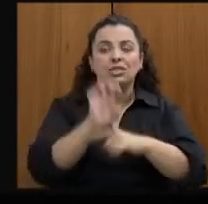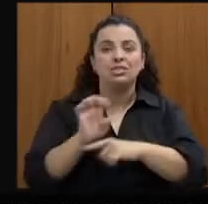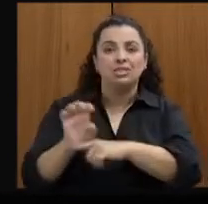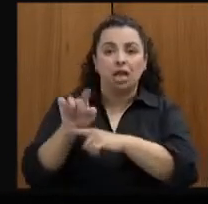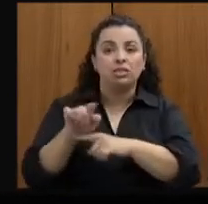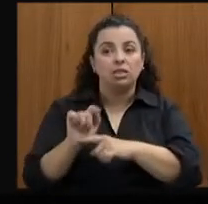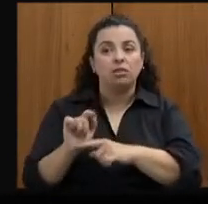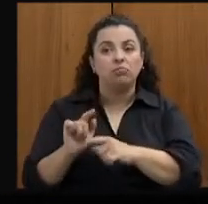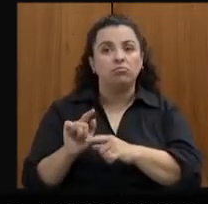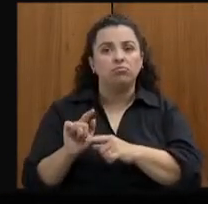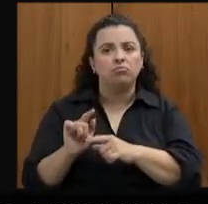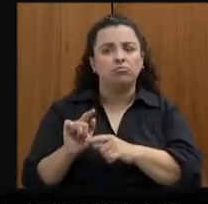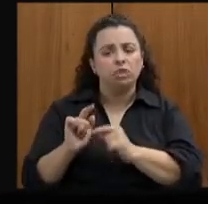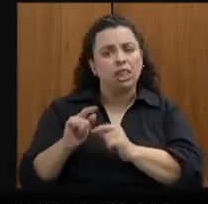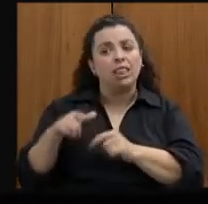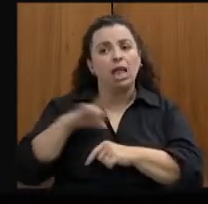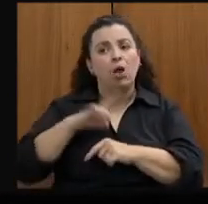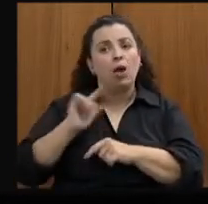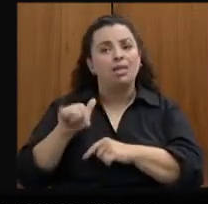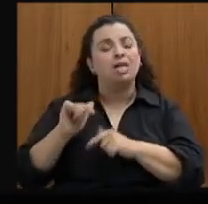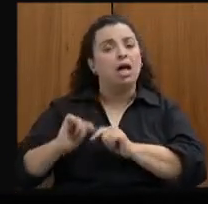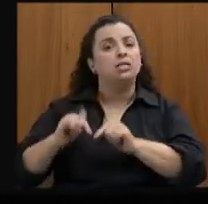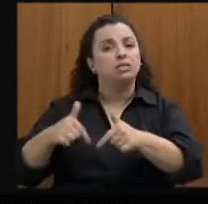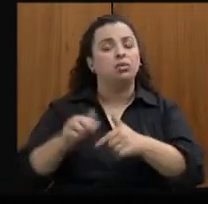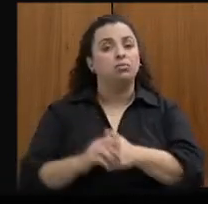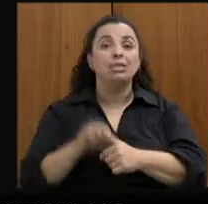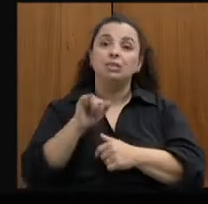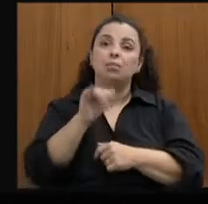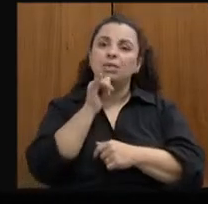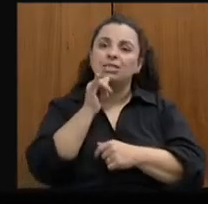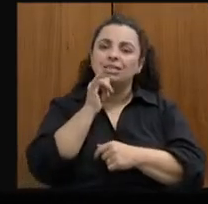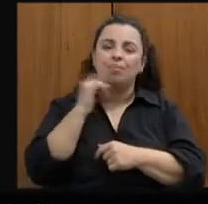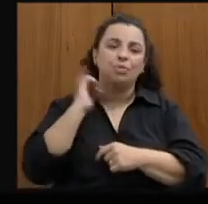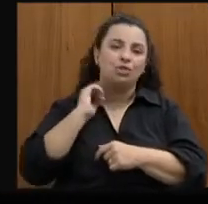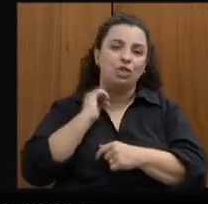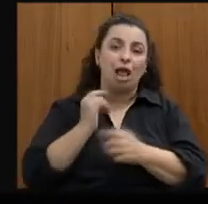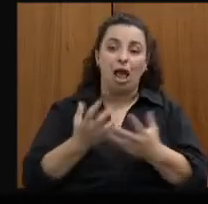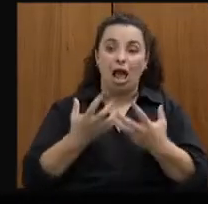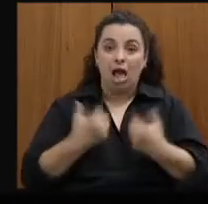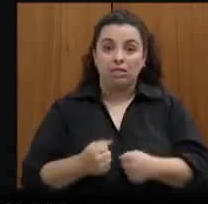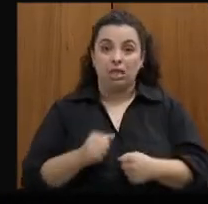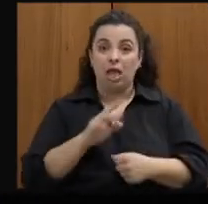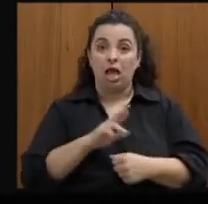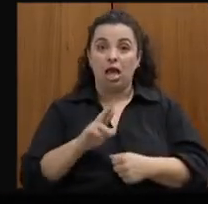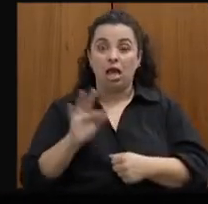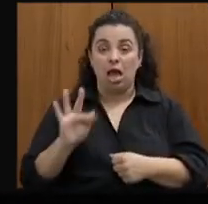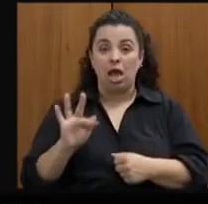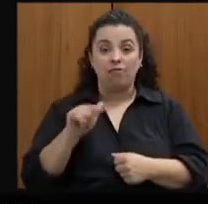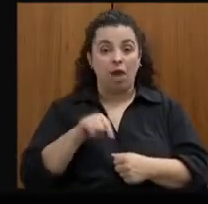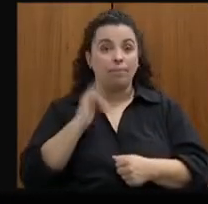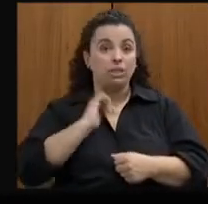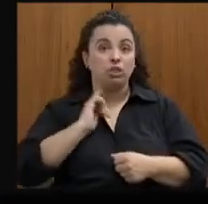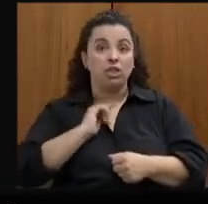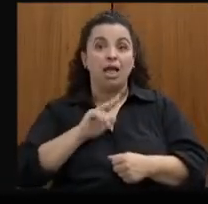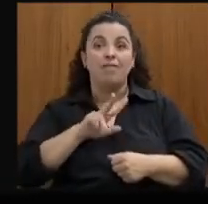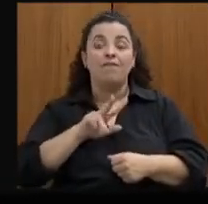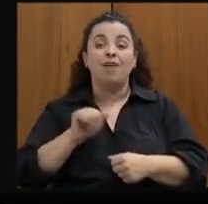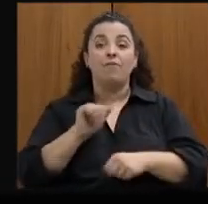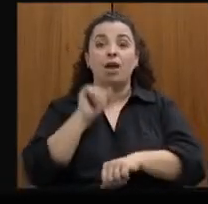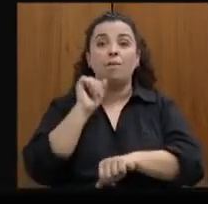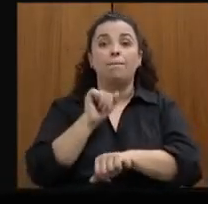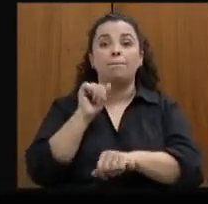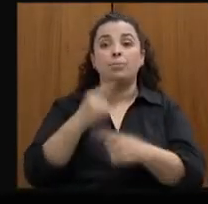um alerta, se Minas Gerais aderir ao regime de recuperação fiscal, Minas Gerais vai ficar proibido durante